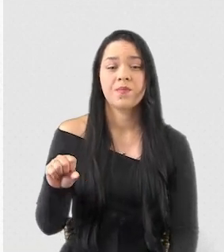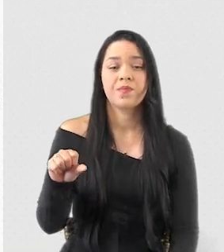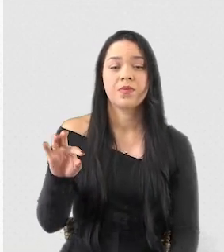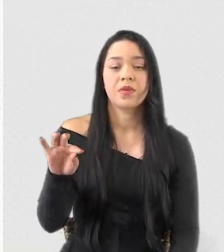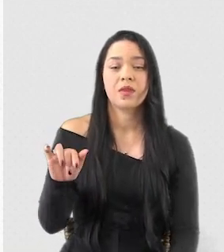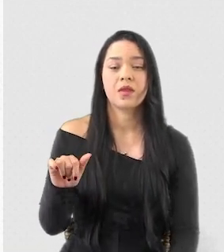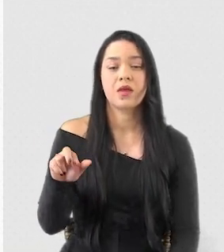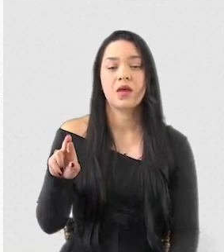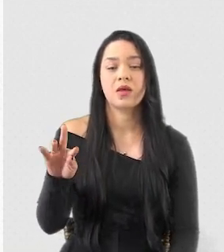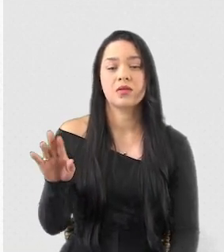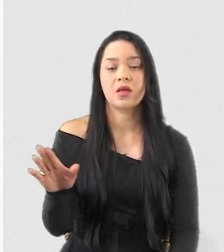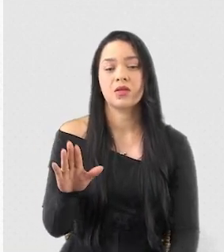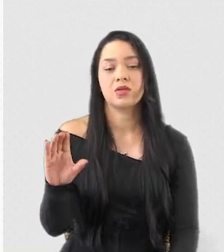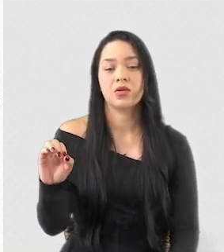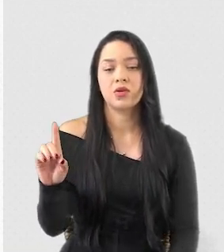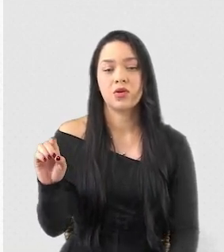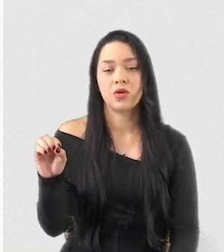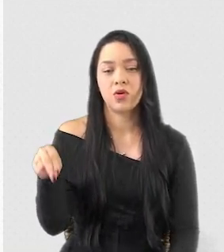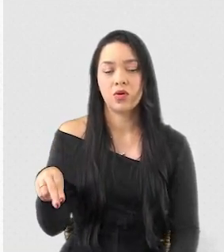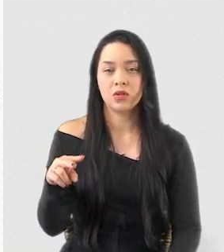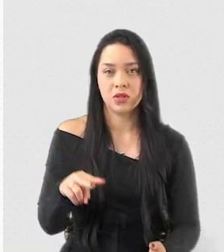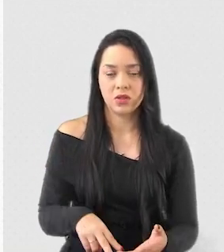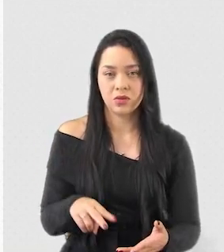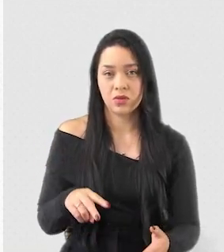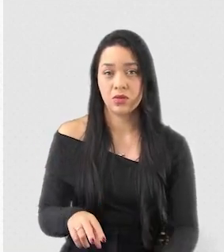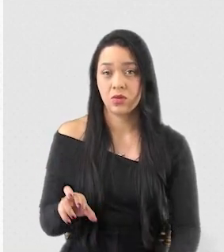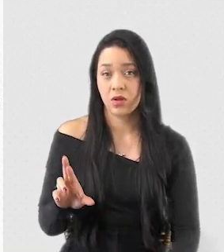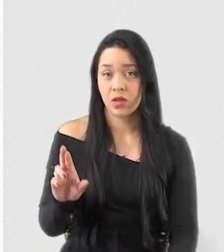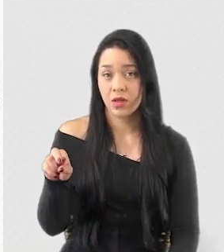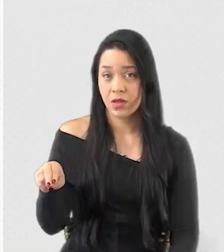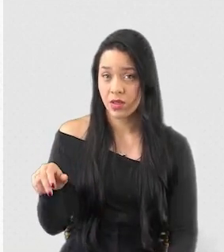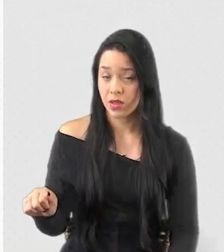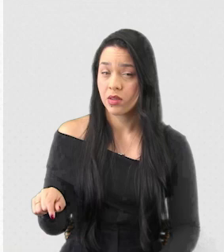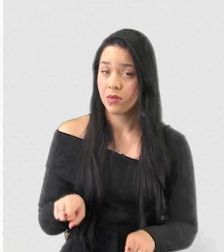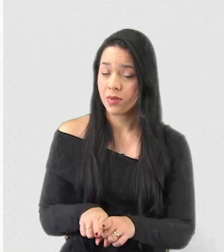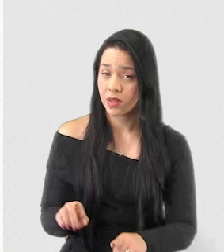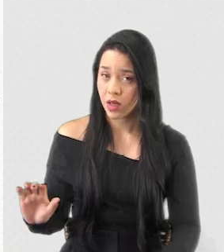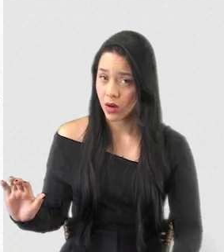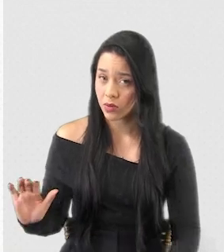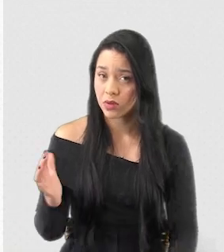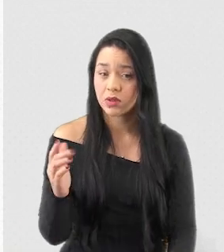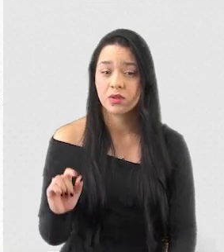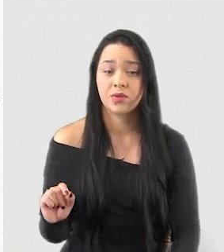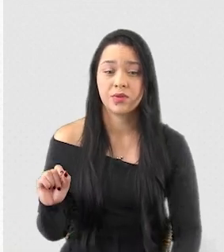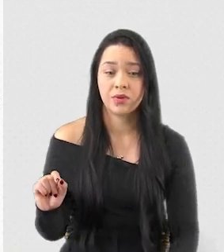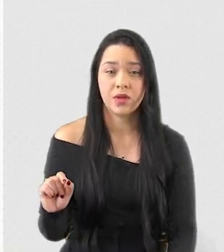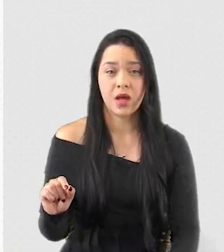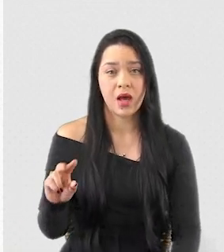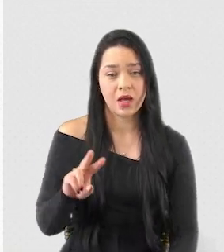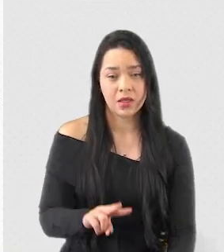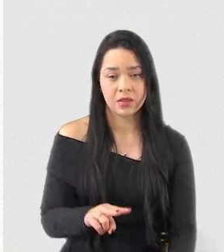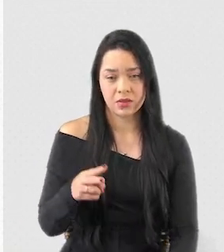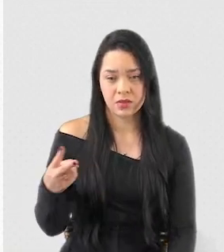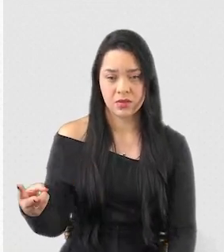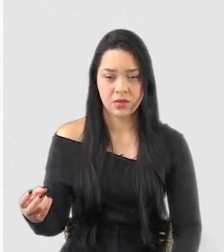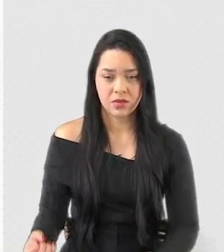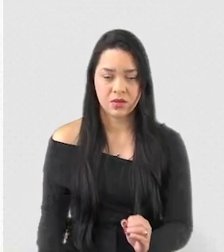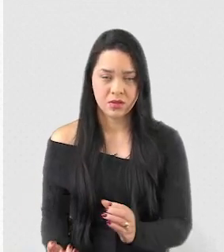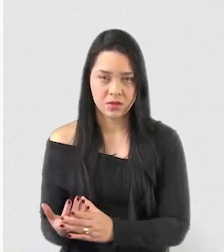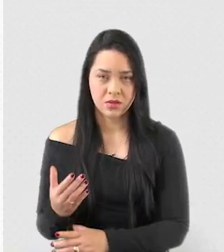onde começa a leitura desse RNA mensageiro para que ocorra, então, ó, a tradução, a formação